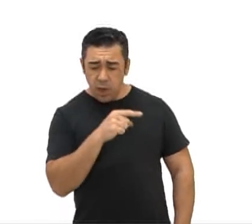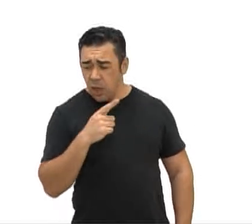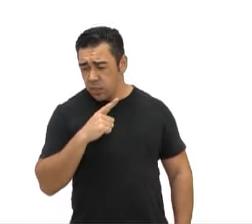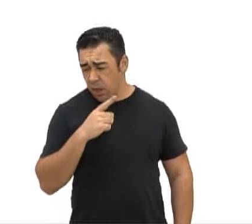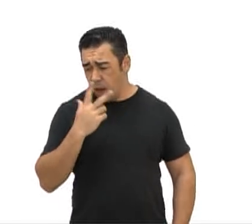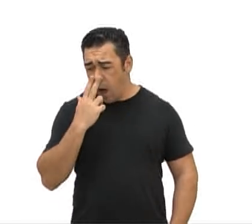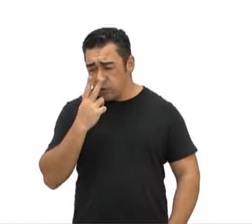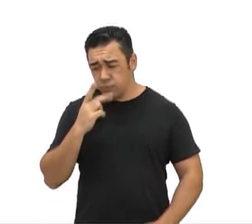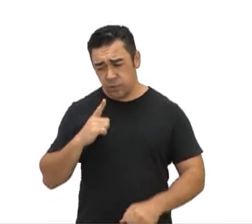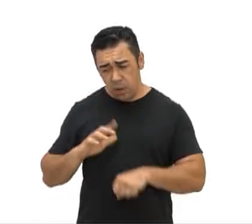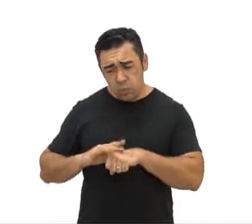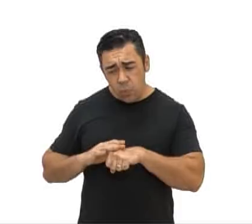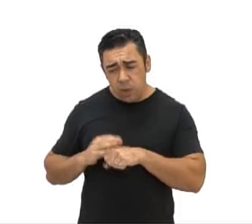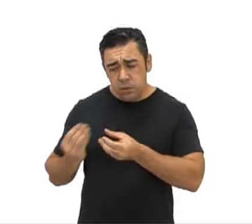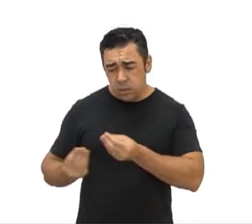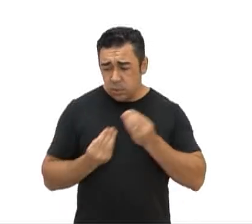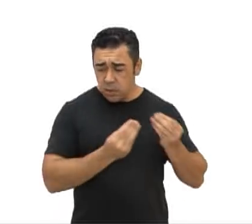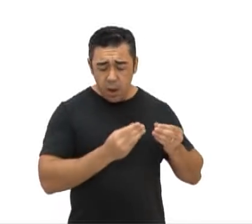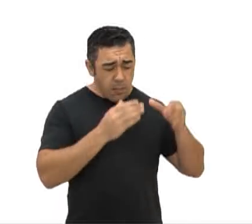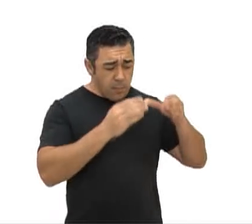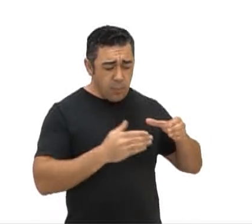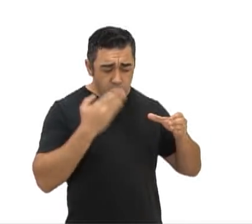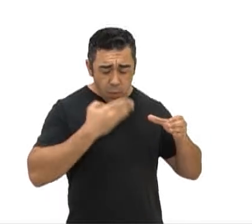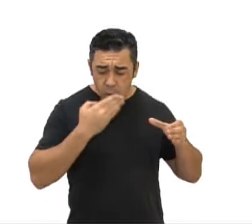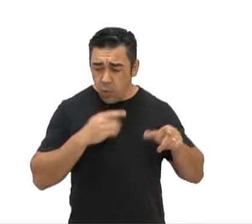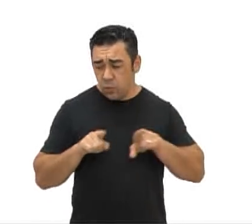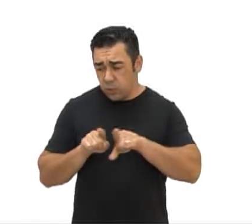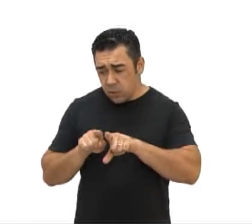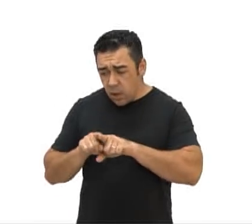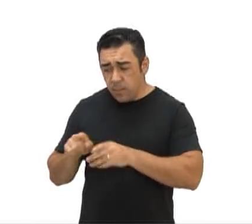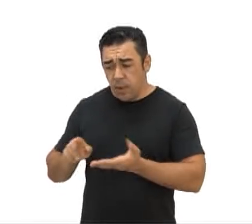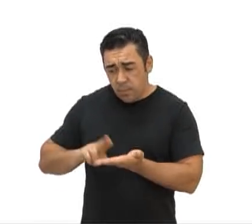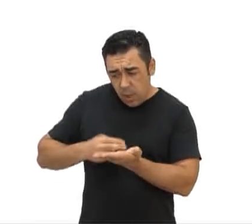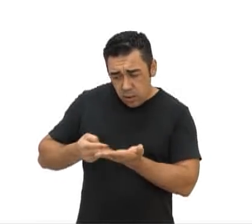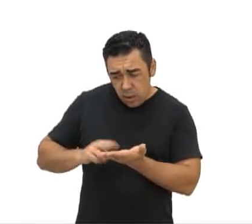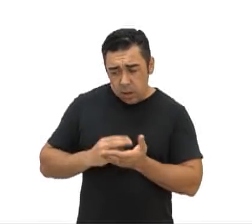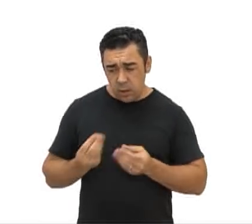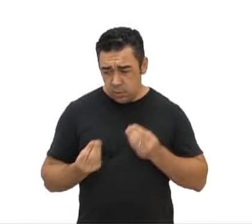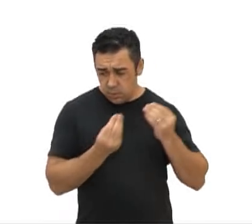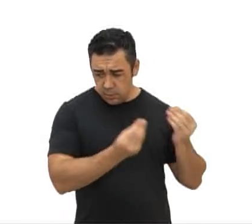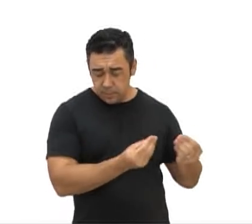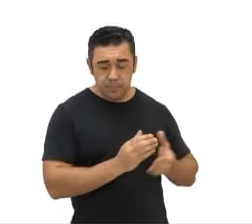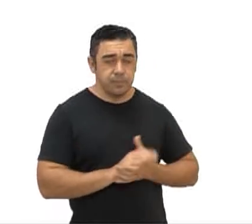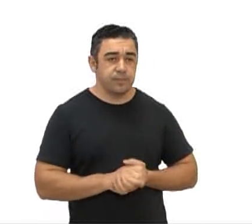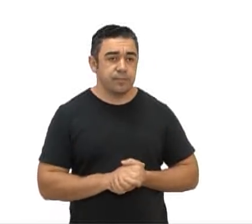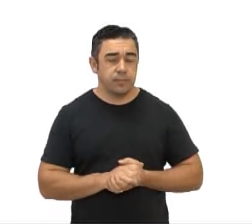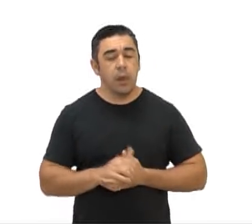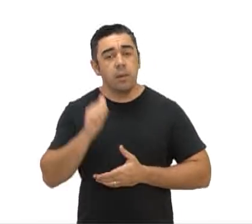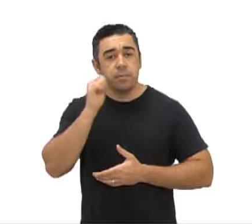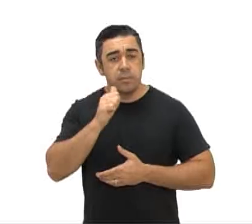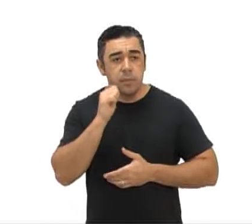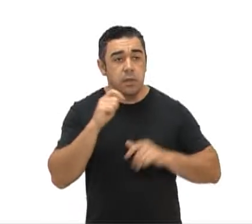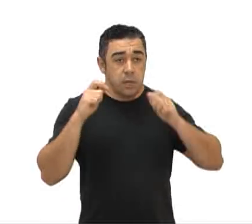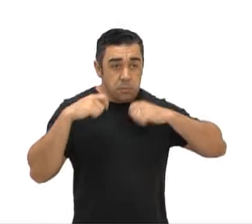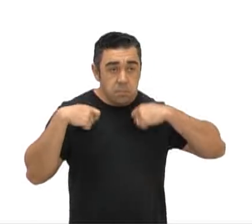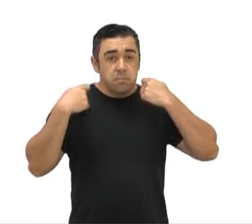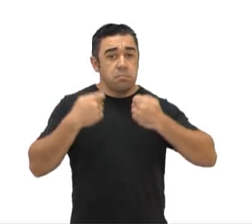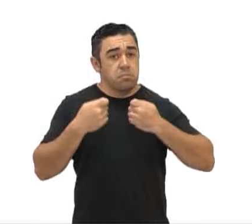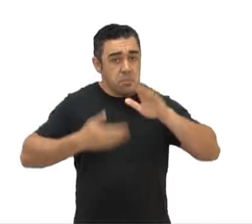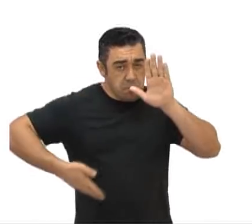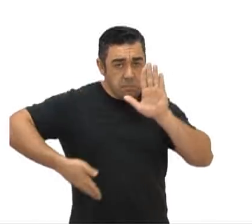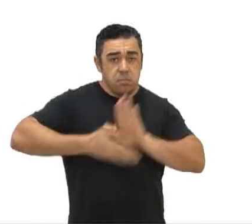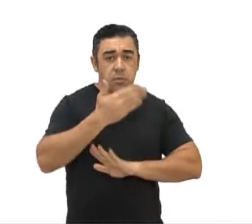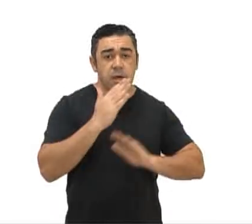doente. Leva-lhe um bolo e este potinho de manteiga. Caputinho Vermelho partiu imediatamente